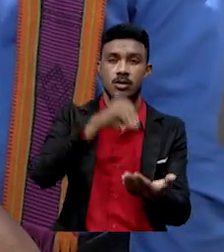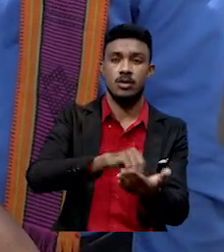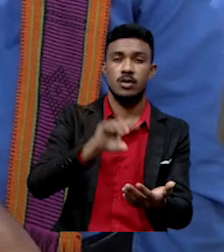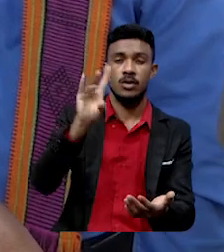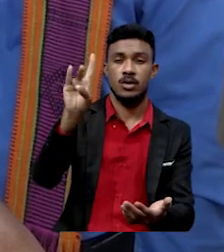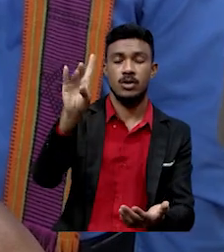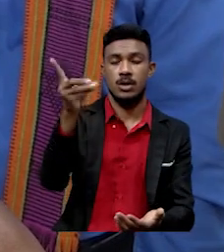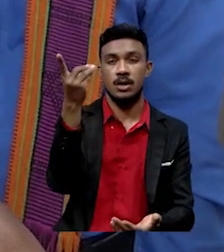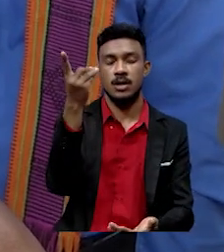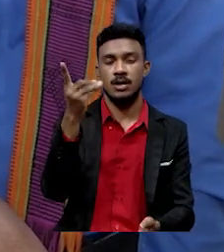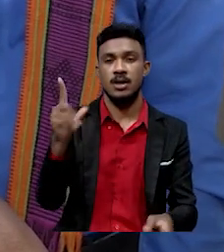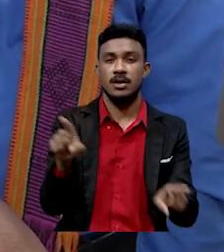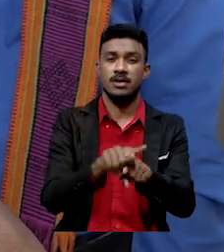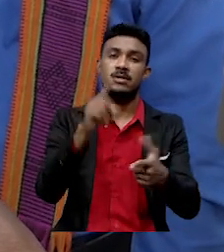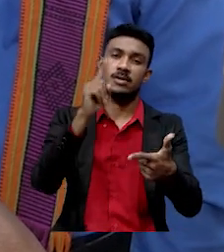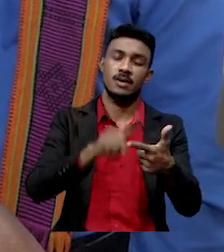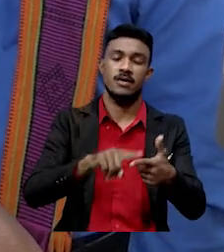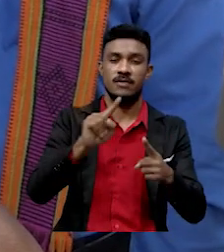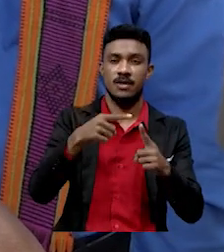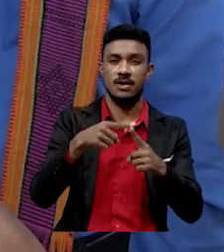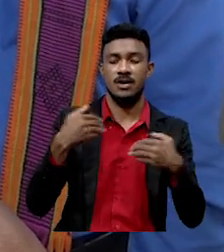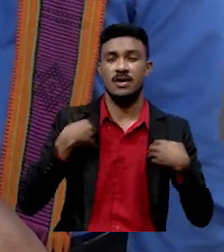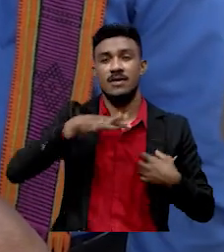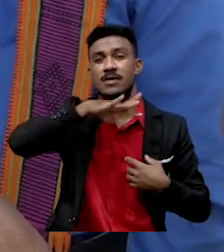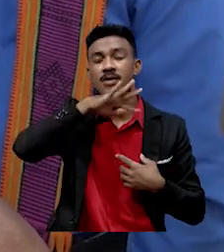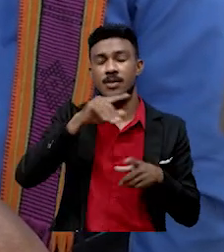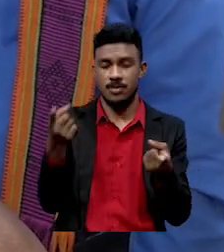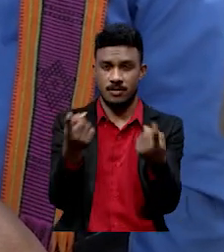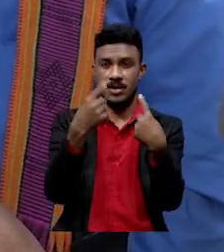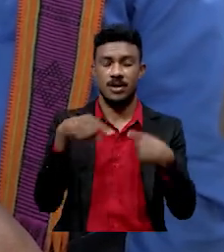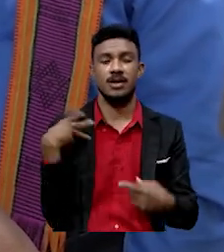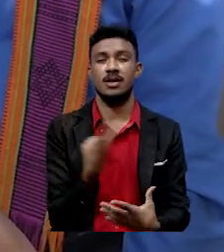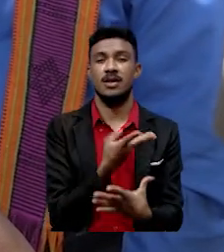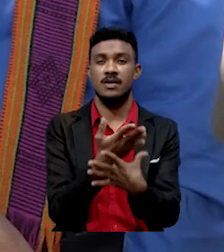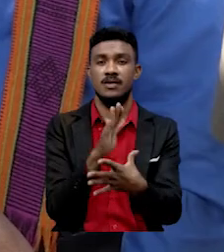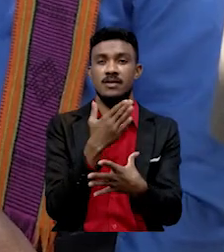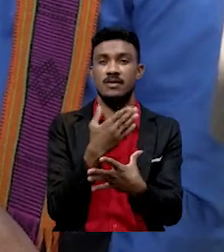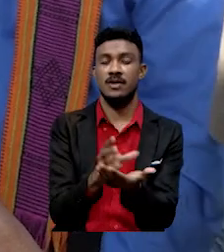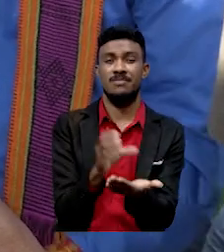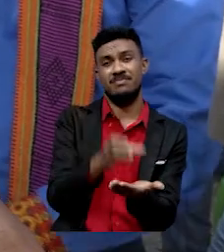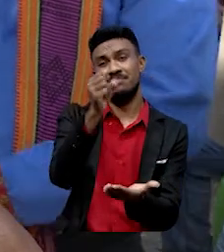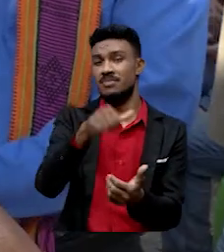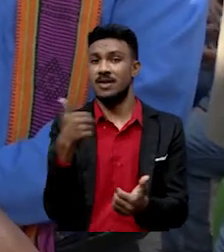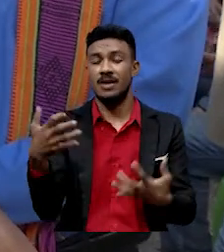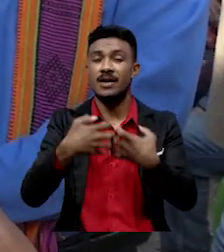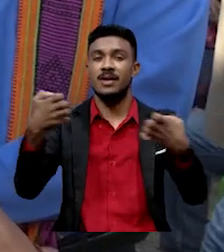der. Segundo se care foi ser nene se bele maine ita faha keras. Botir keta plastik